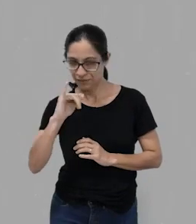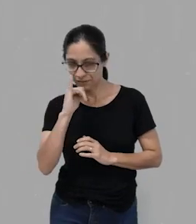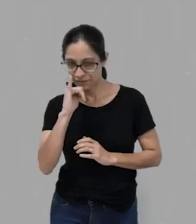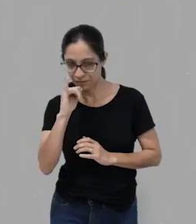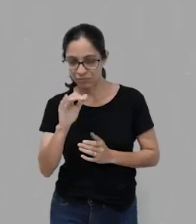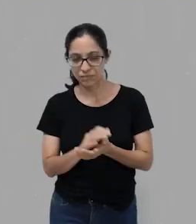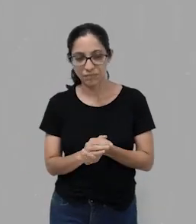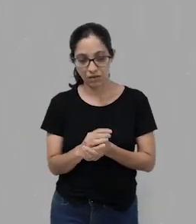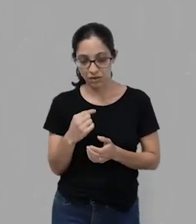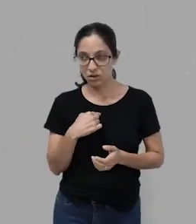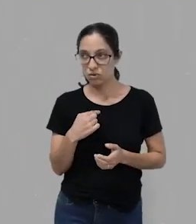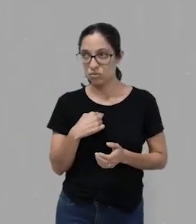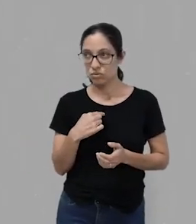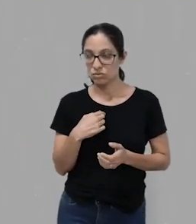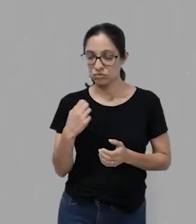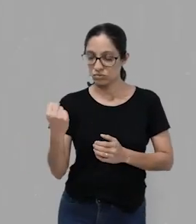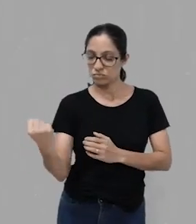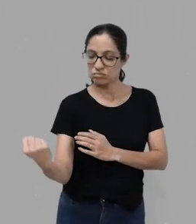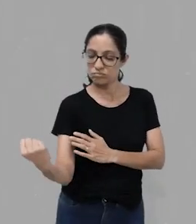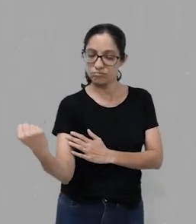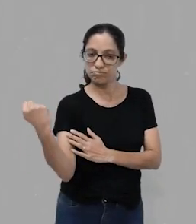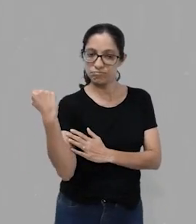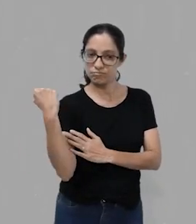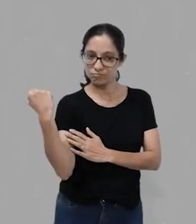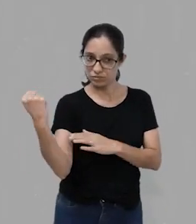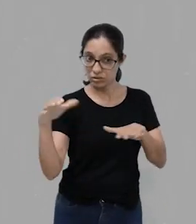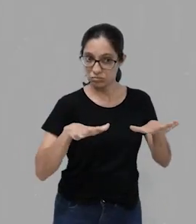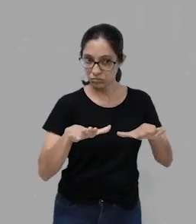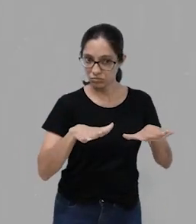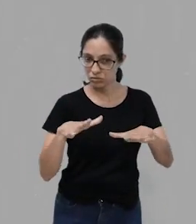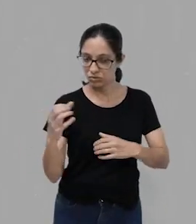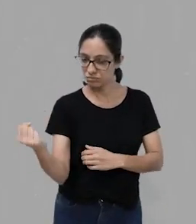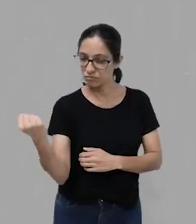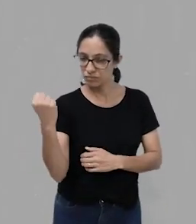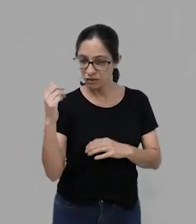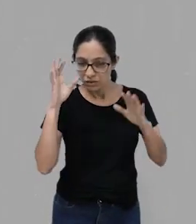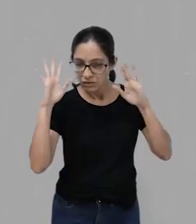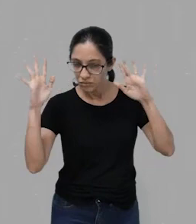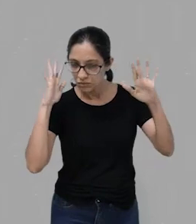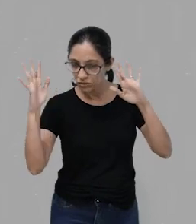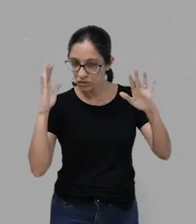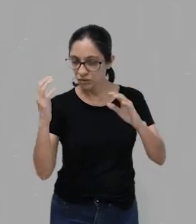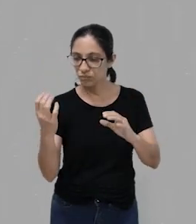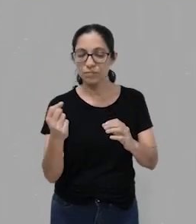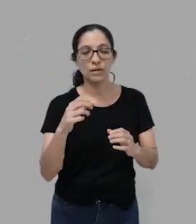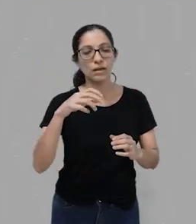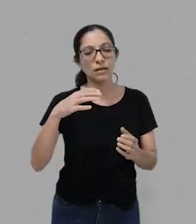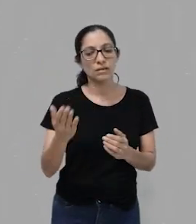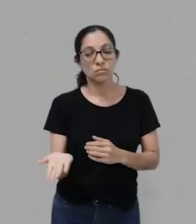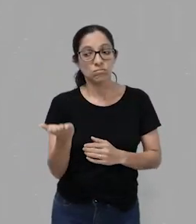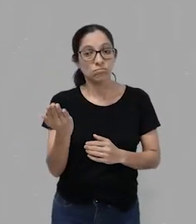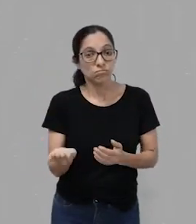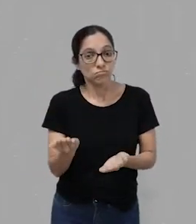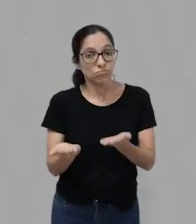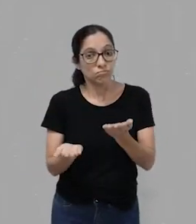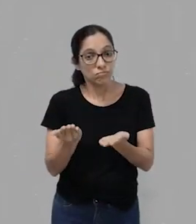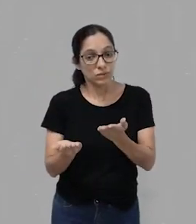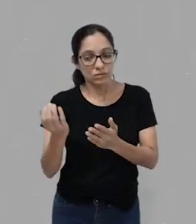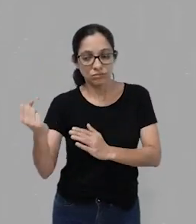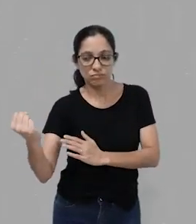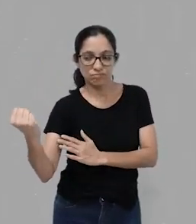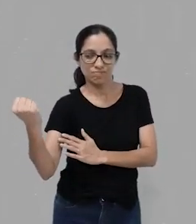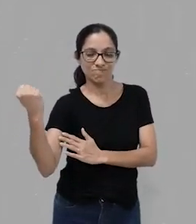quando eu faço uma rosca direta, por exemplo, vamos imaginar que aqui é um peso na minha mão. Quando eu faço esse movimento